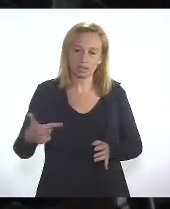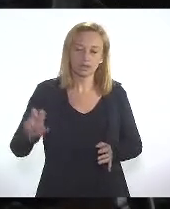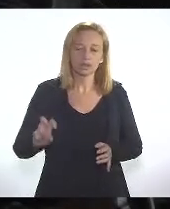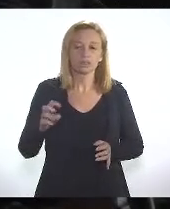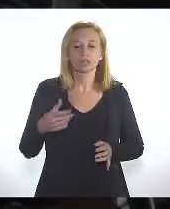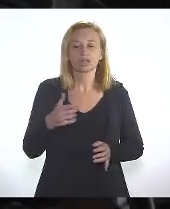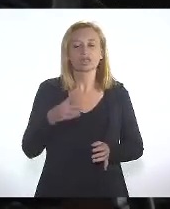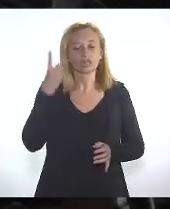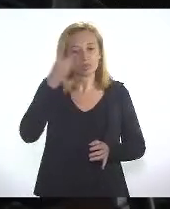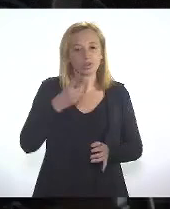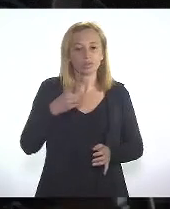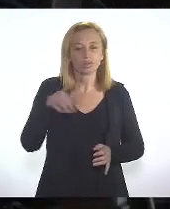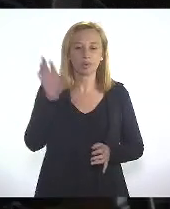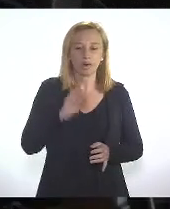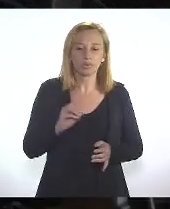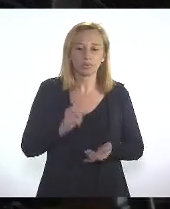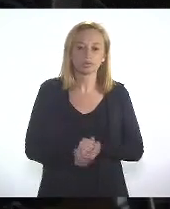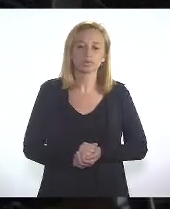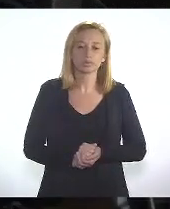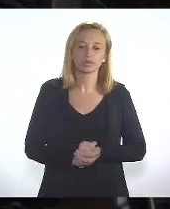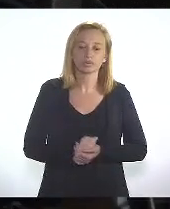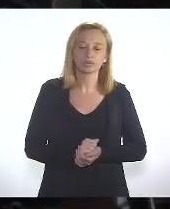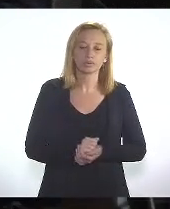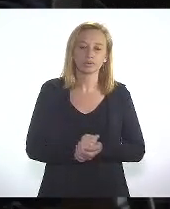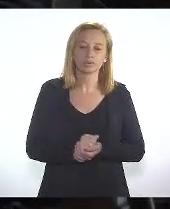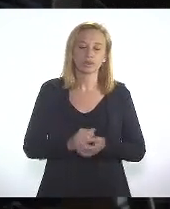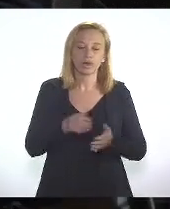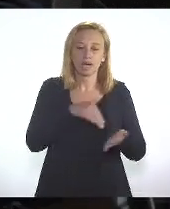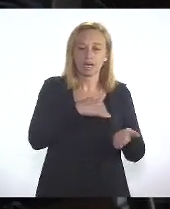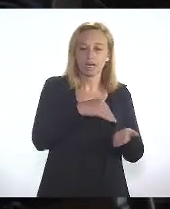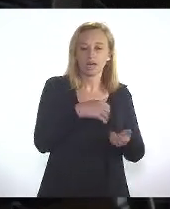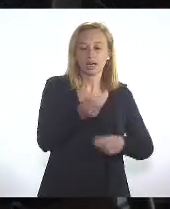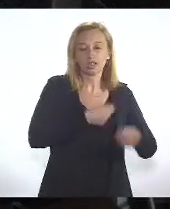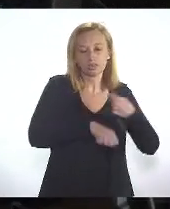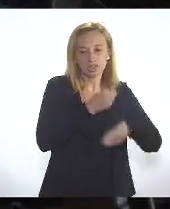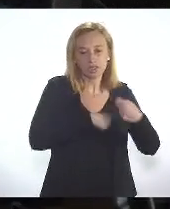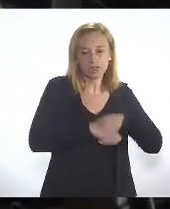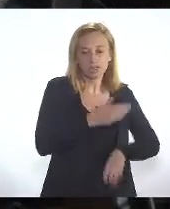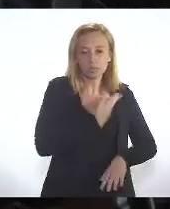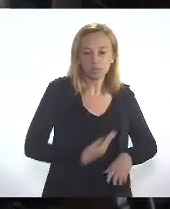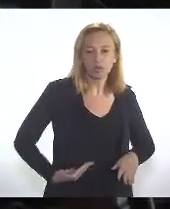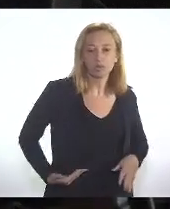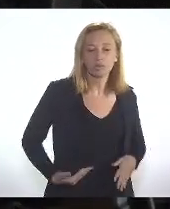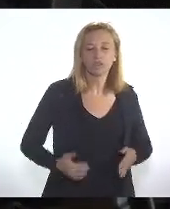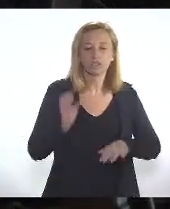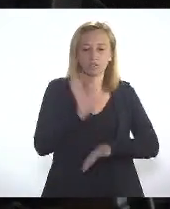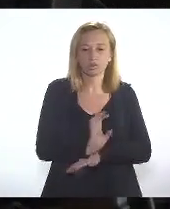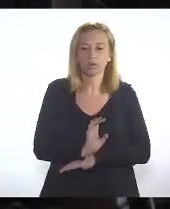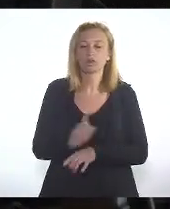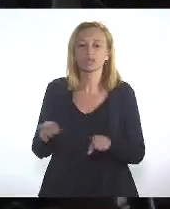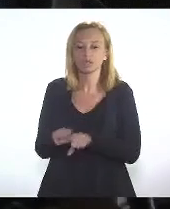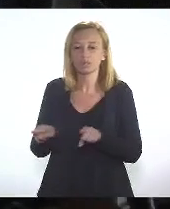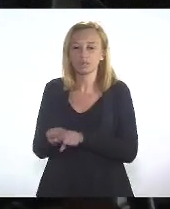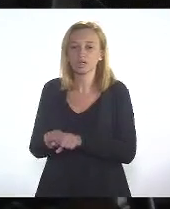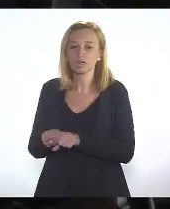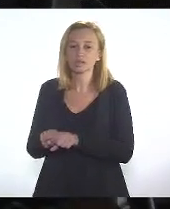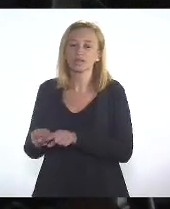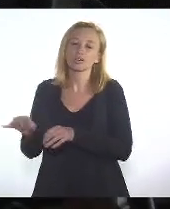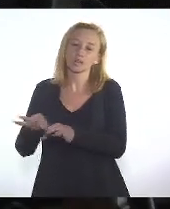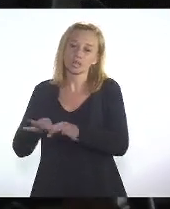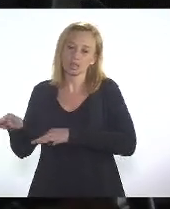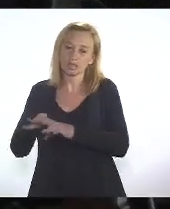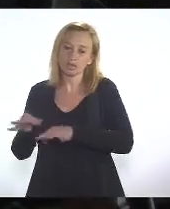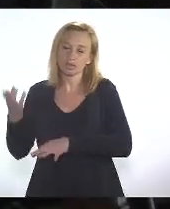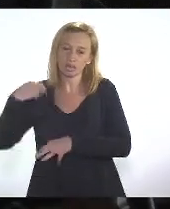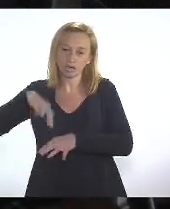Paulo Teixeira. Dispõe sobre as parcerias entre a administração pública estadual e organizações religiosas no âmbito do Estado do Rio de Janeiro, nos